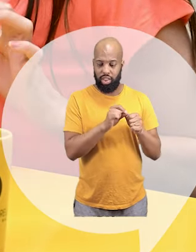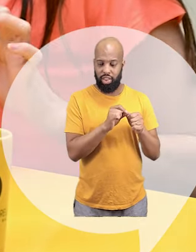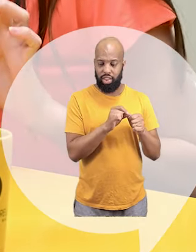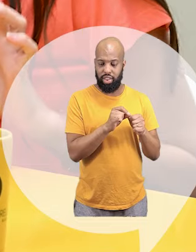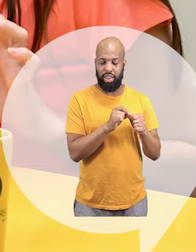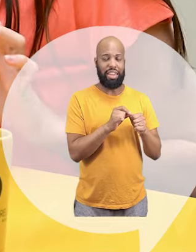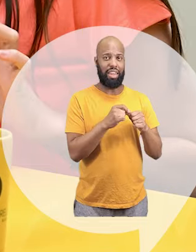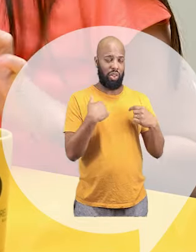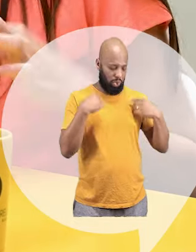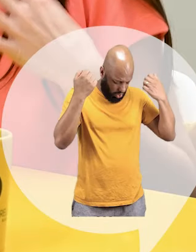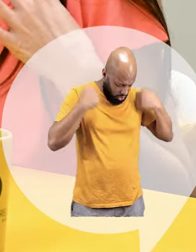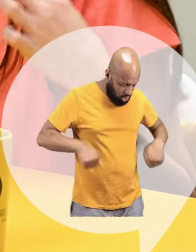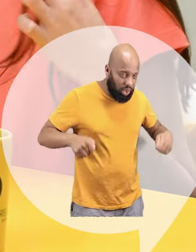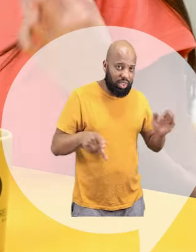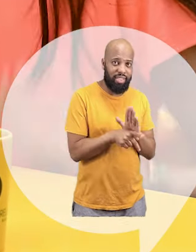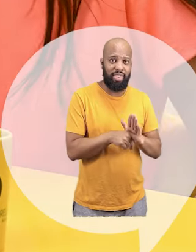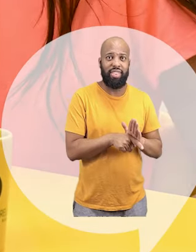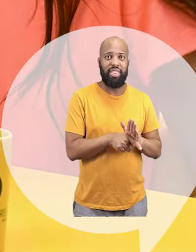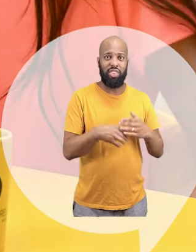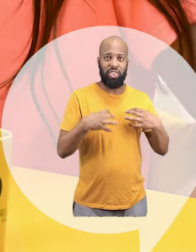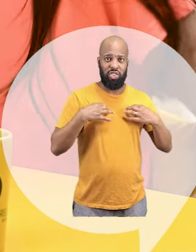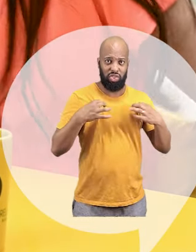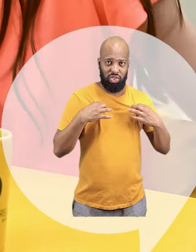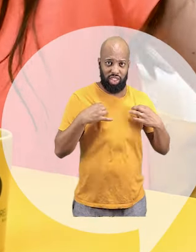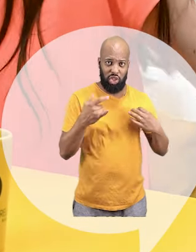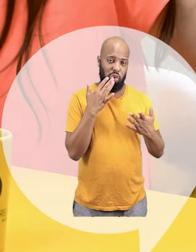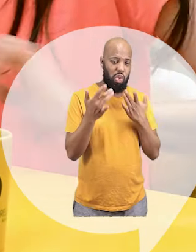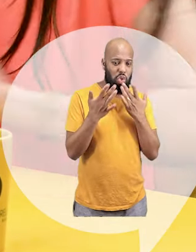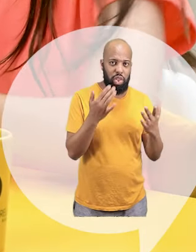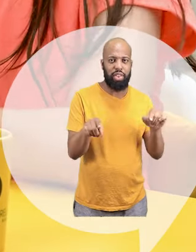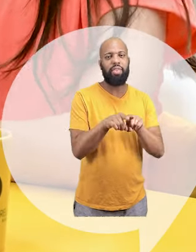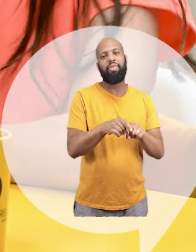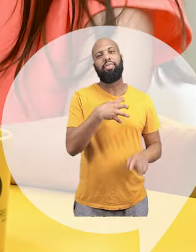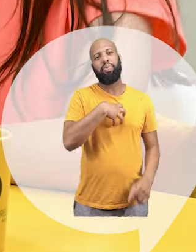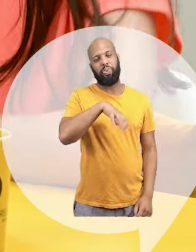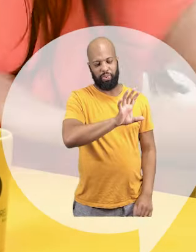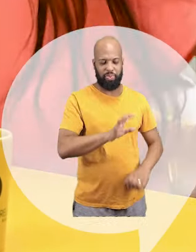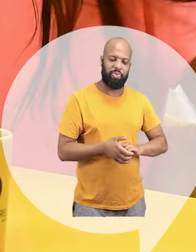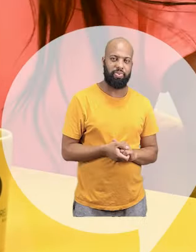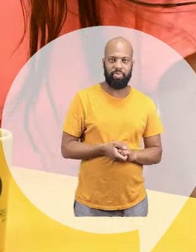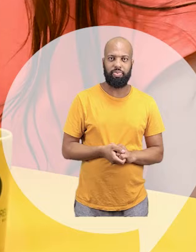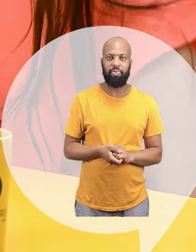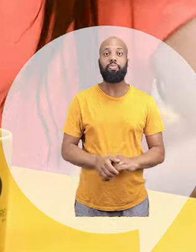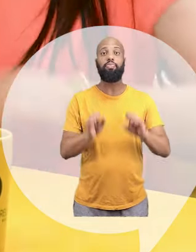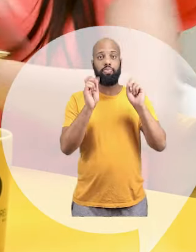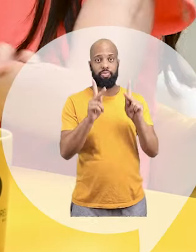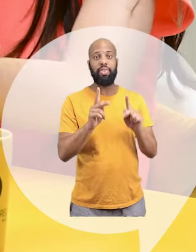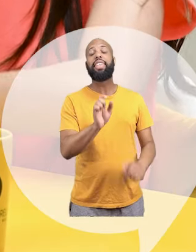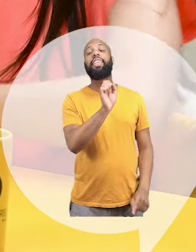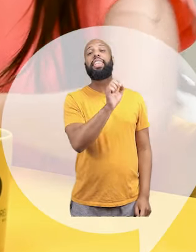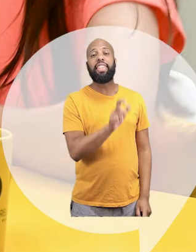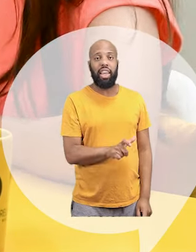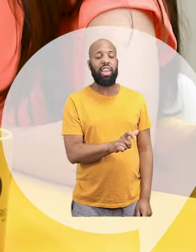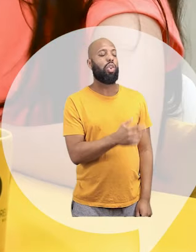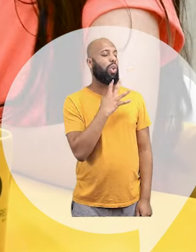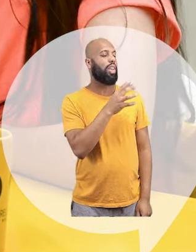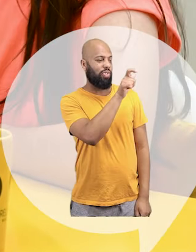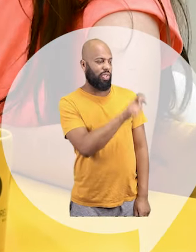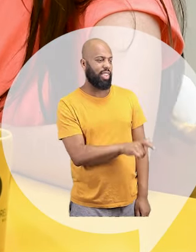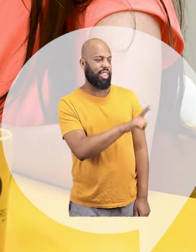sete dias para fazer essa filha essa camiseta francesa Então é isso aí muito bem